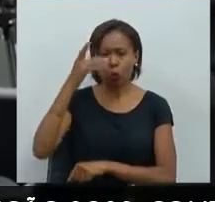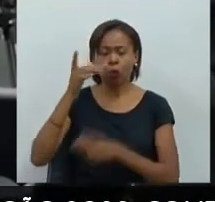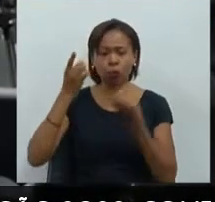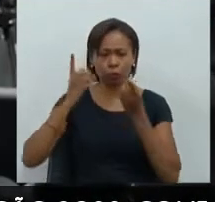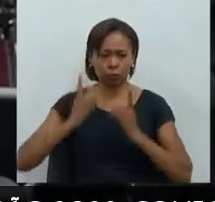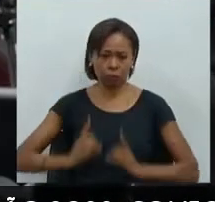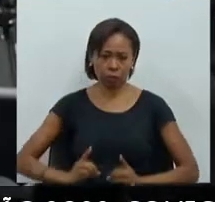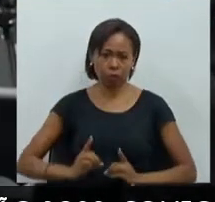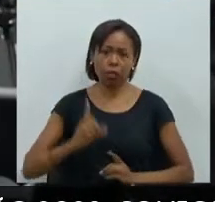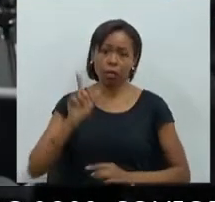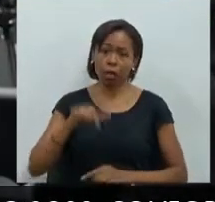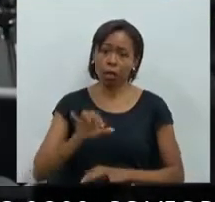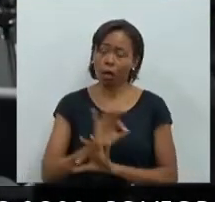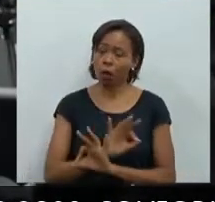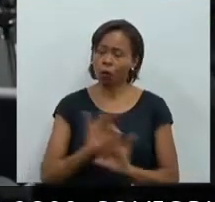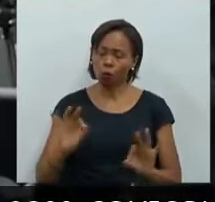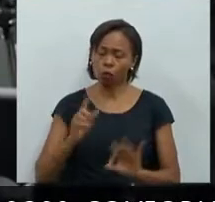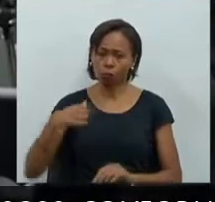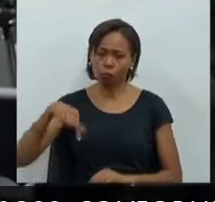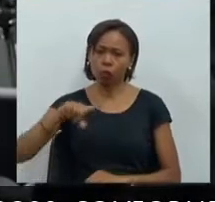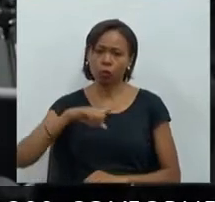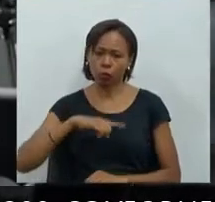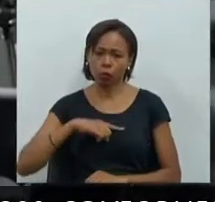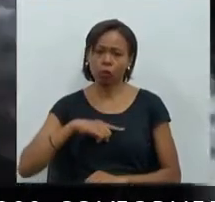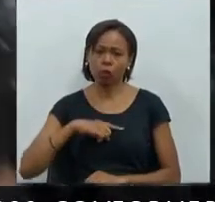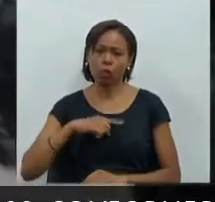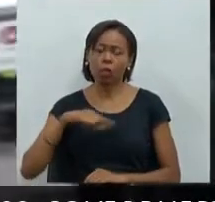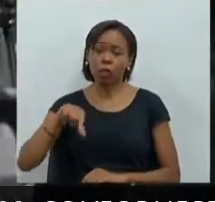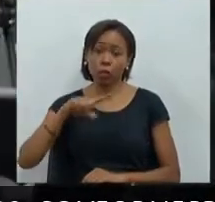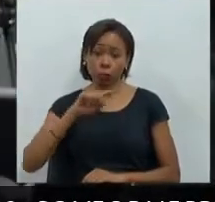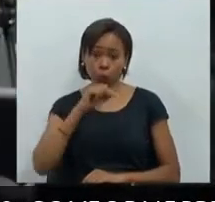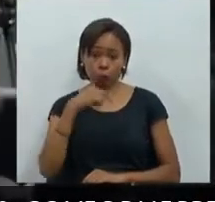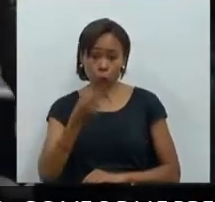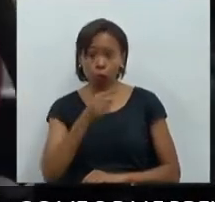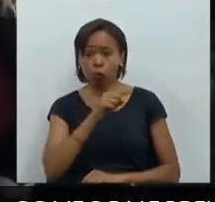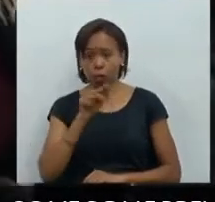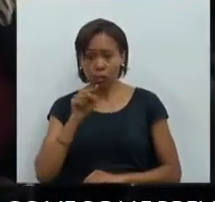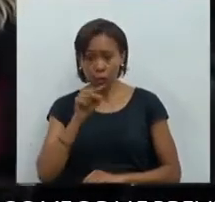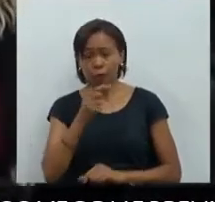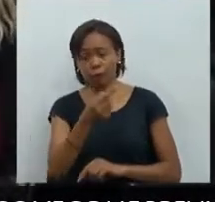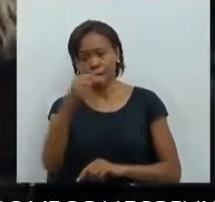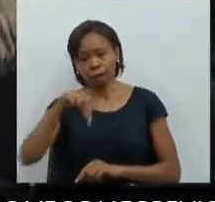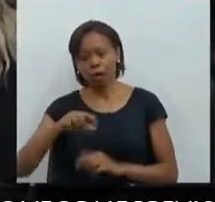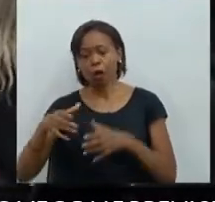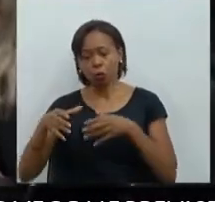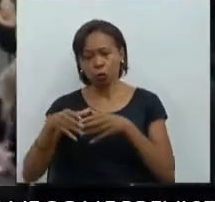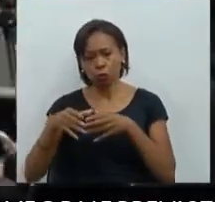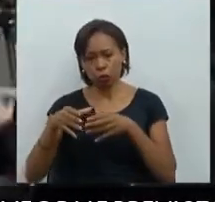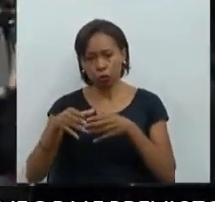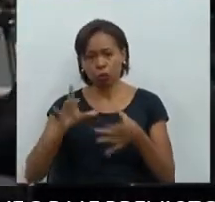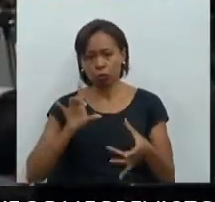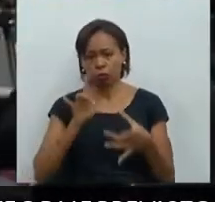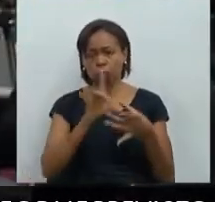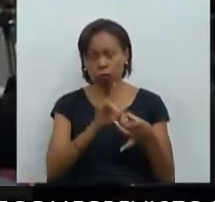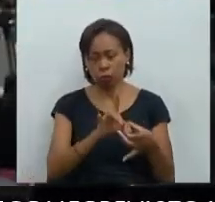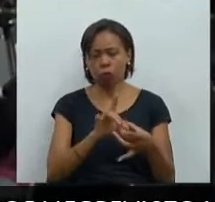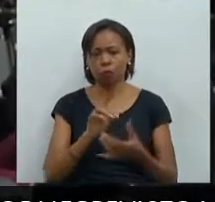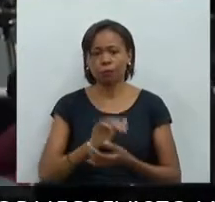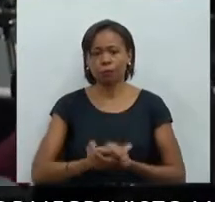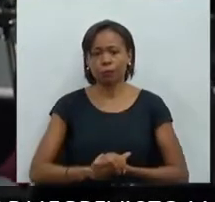um ganho para todos nós. E depois pode contar com essa comissão para essa construção aí, essa disponibilidade que